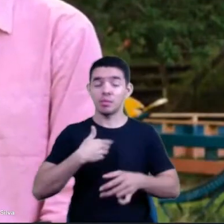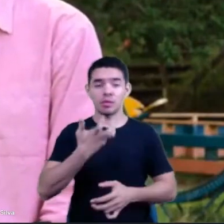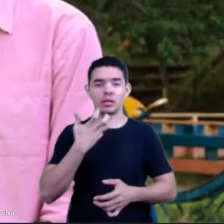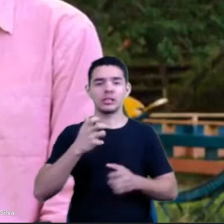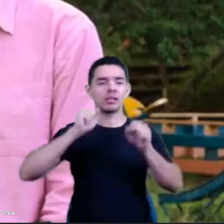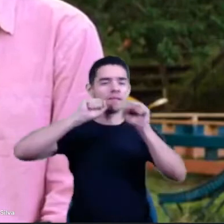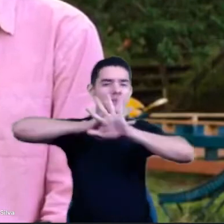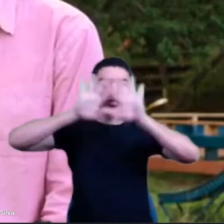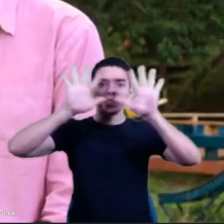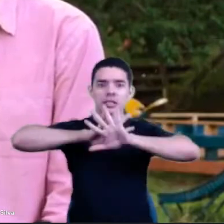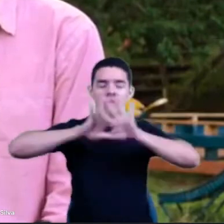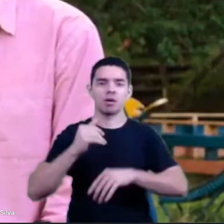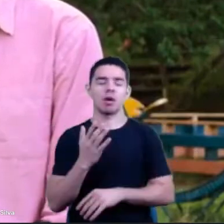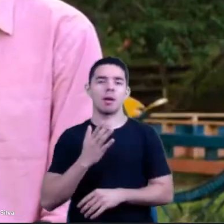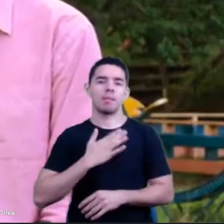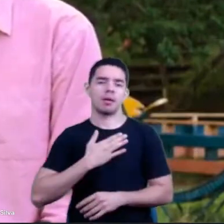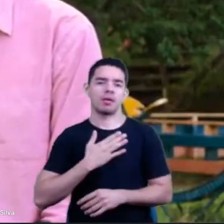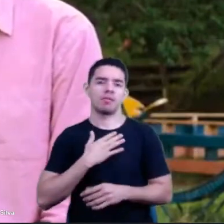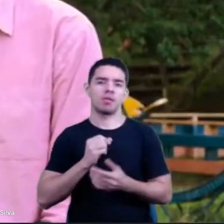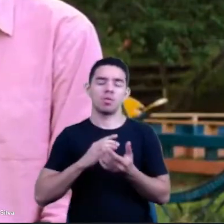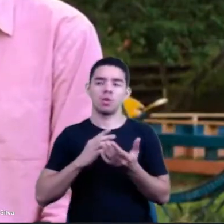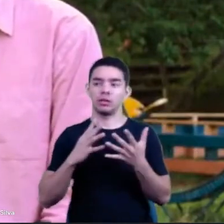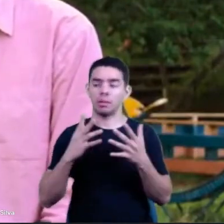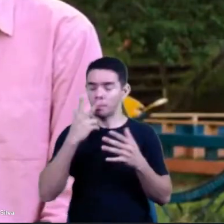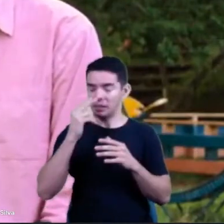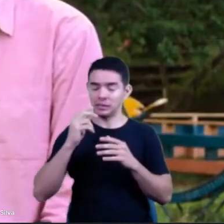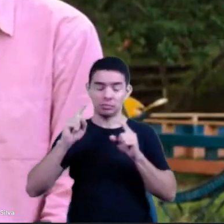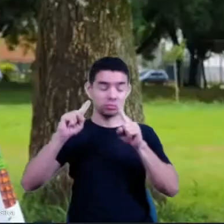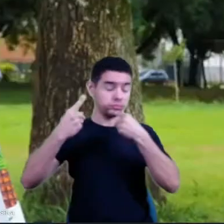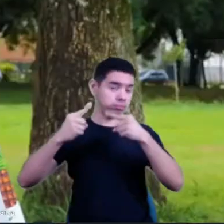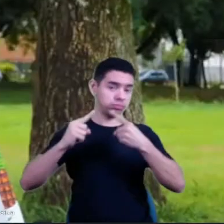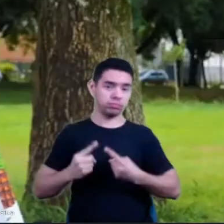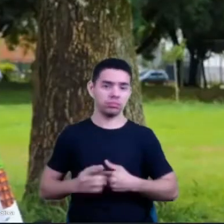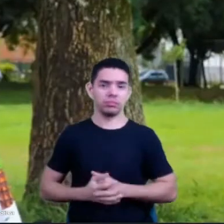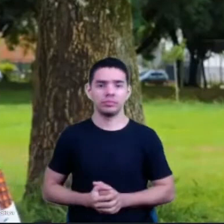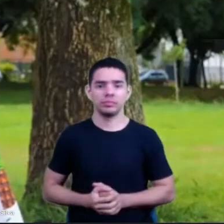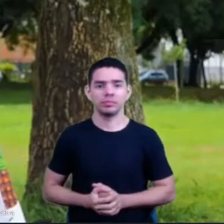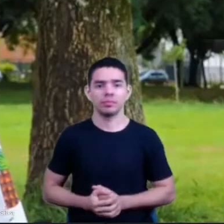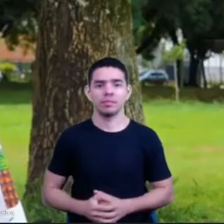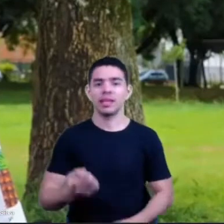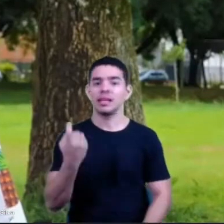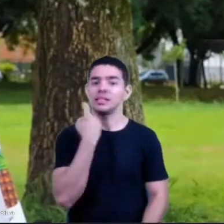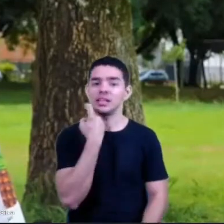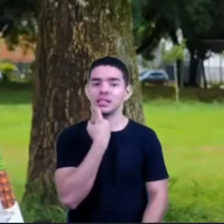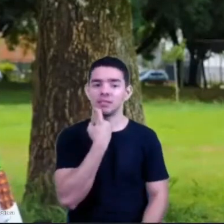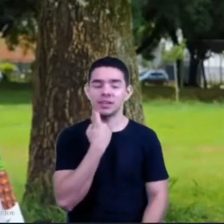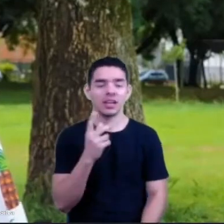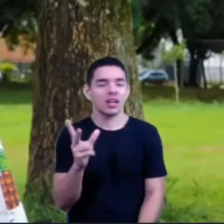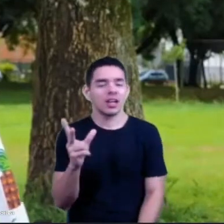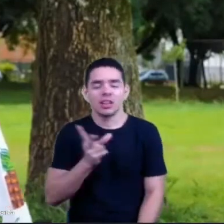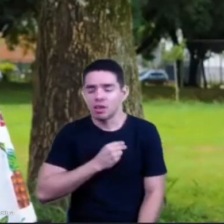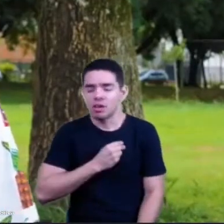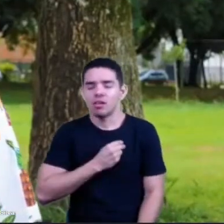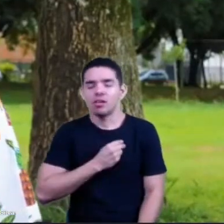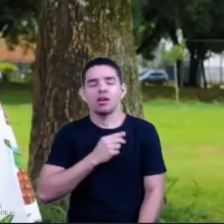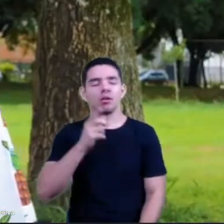invisível e para mim sempre foi uma tortura ir para a escola. Chegava sexta-feira, falava assim, nossa, que